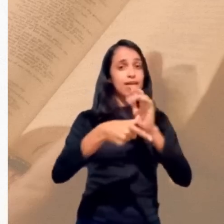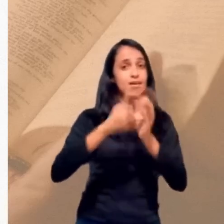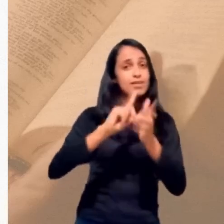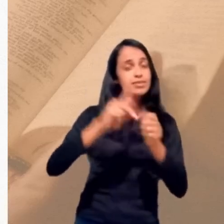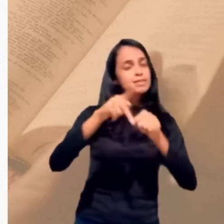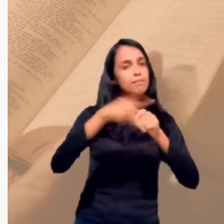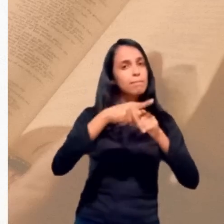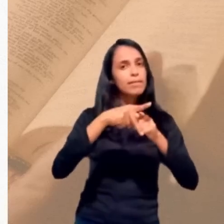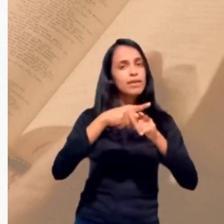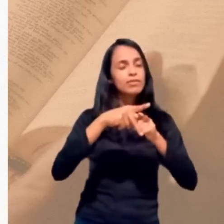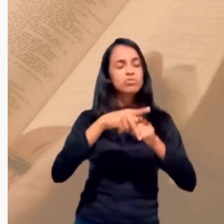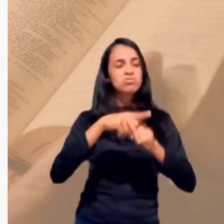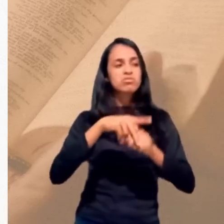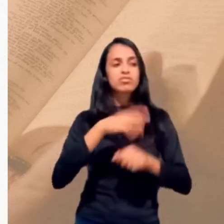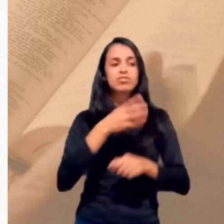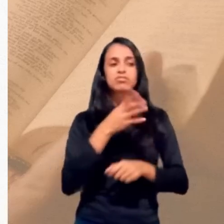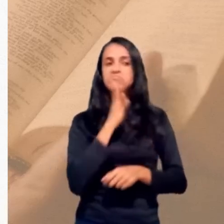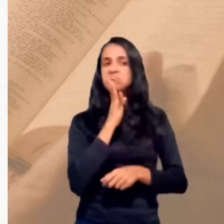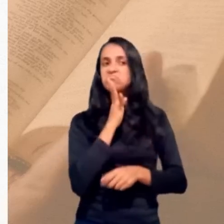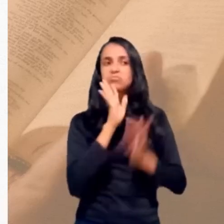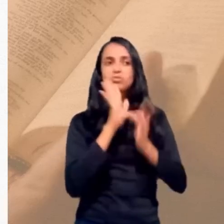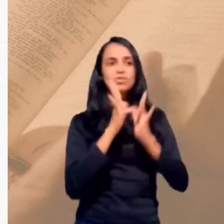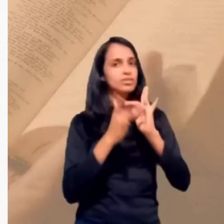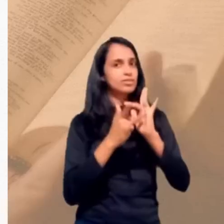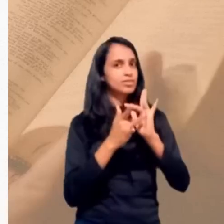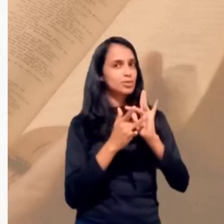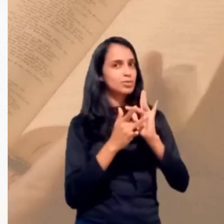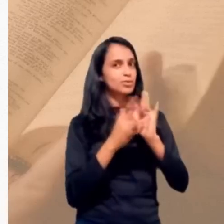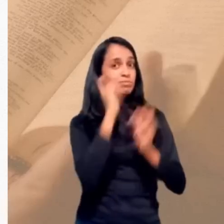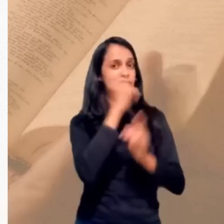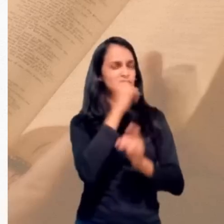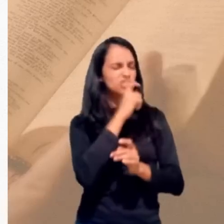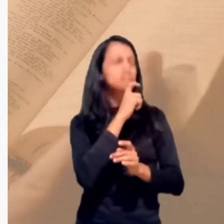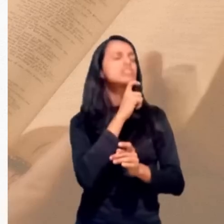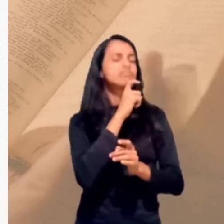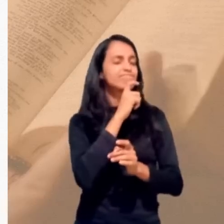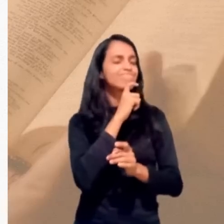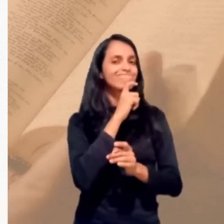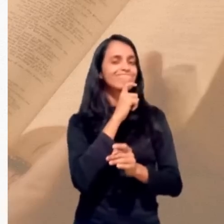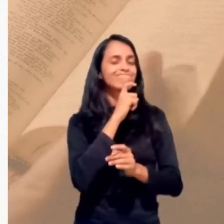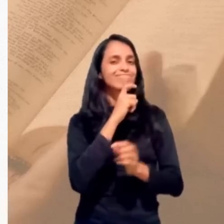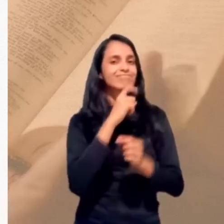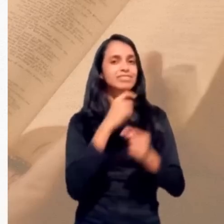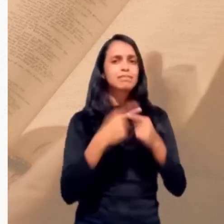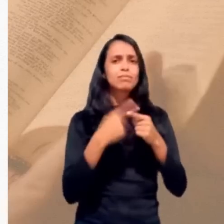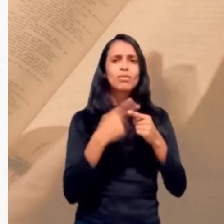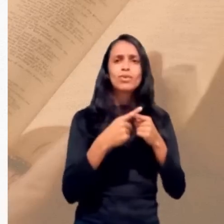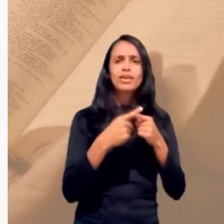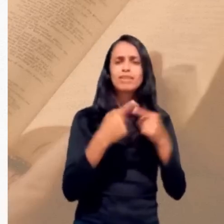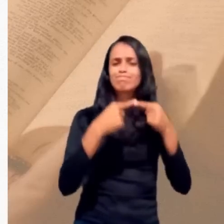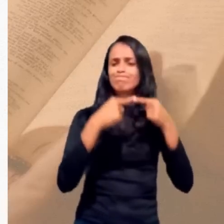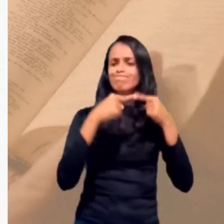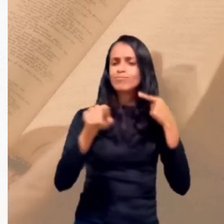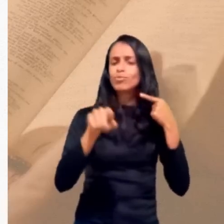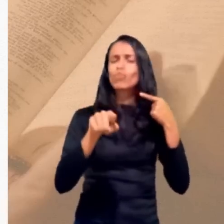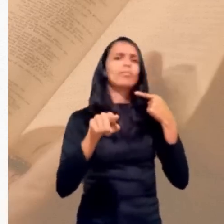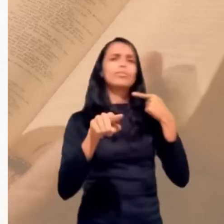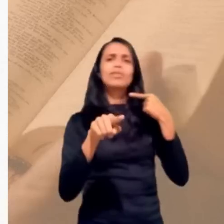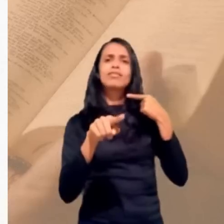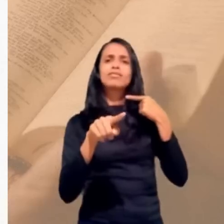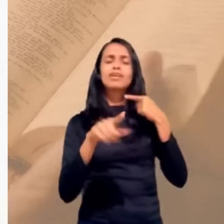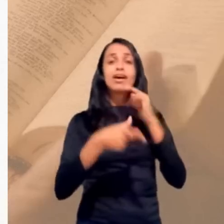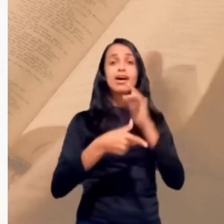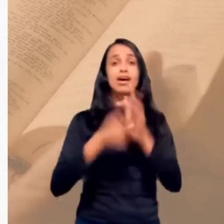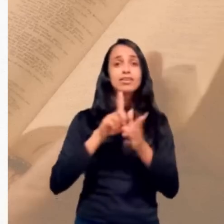um vergonhoso contraste com sua anterior profissão de lealdade. Ele